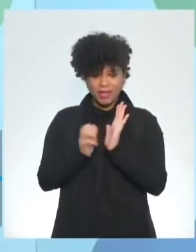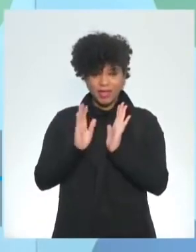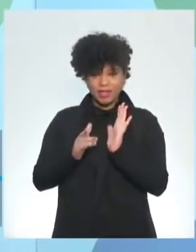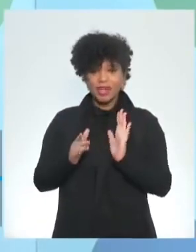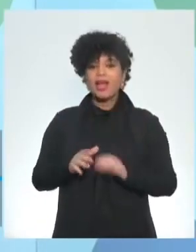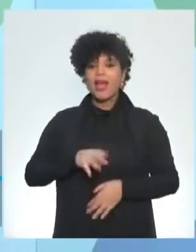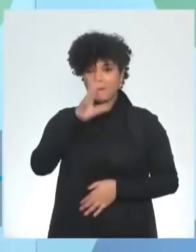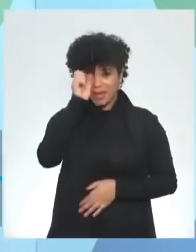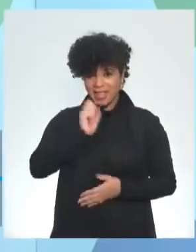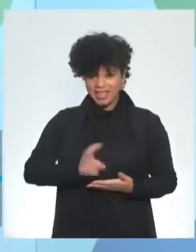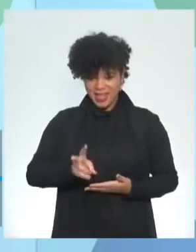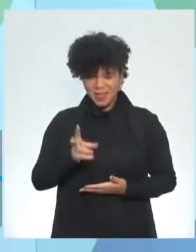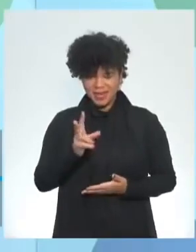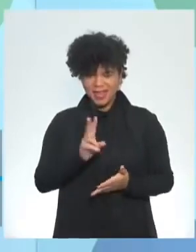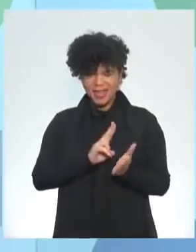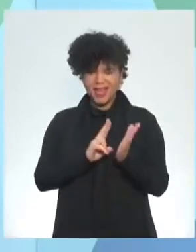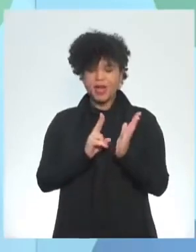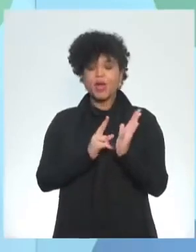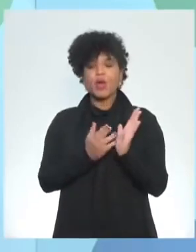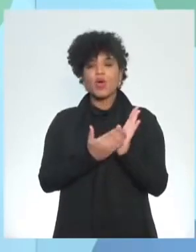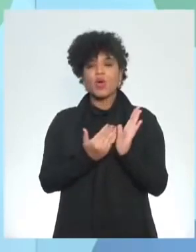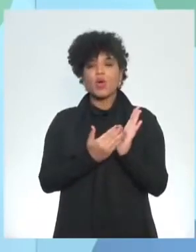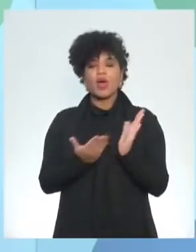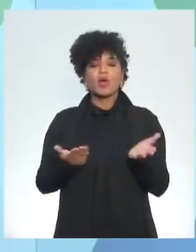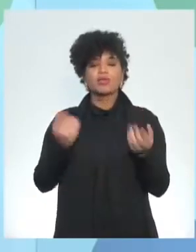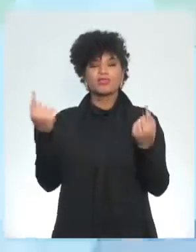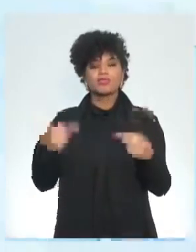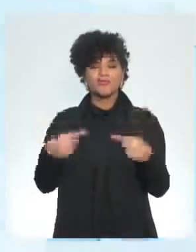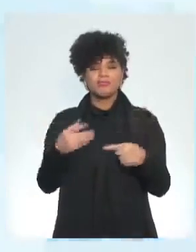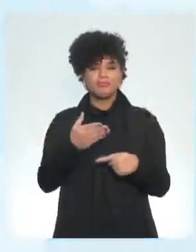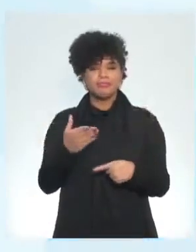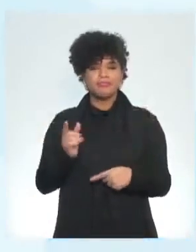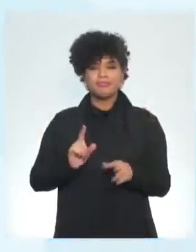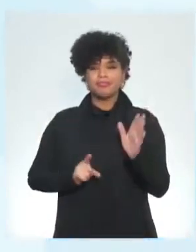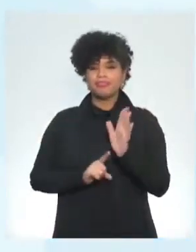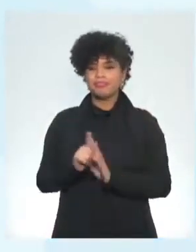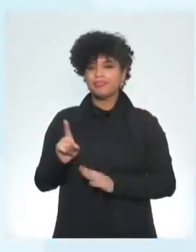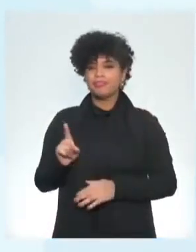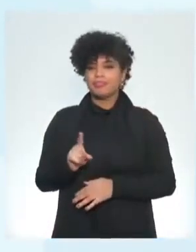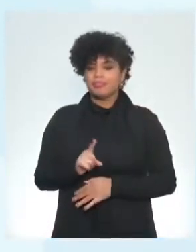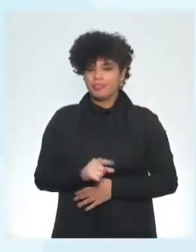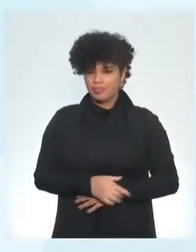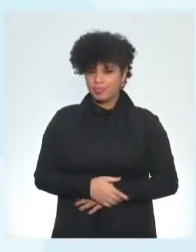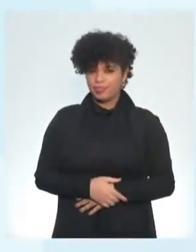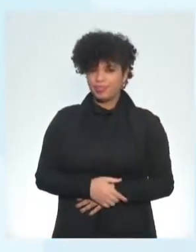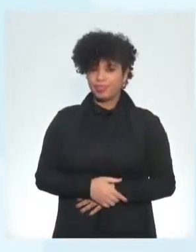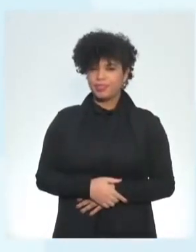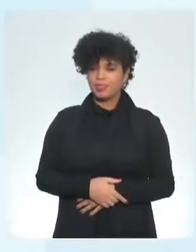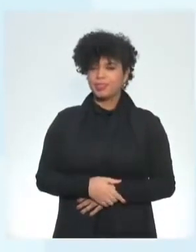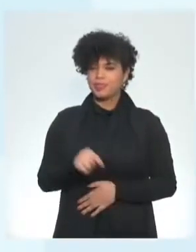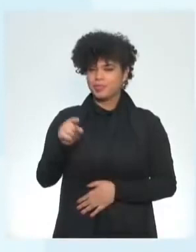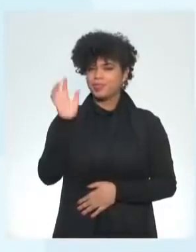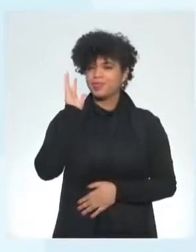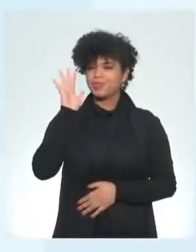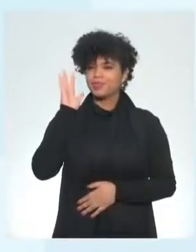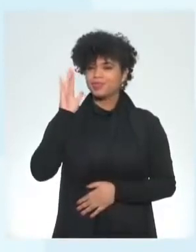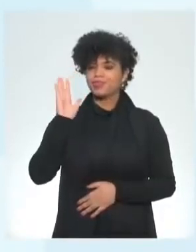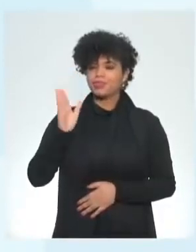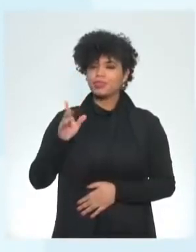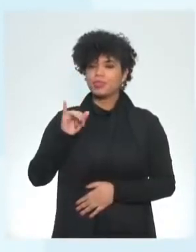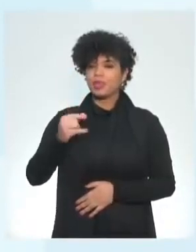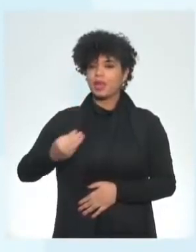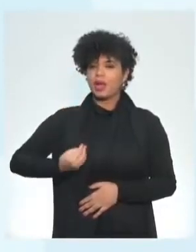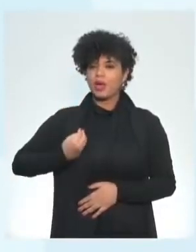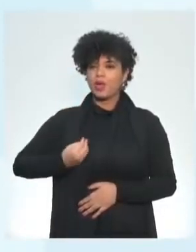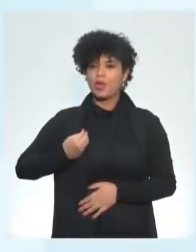Aprender Sempre na mão, vem o desafio para vocês, né? Então, o desafio hoje vai ser: você já parou para pensar se existe